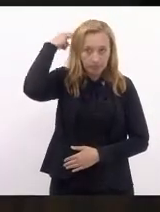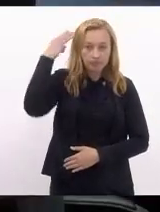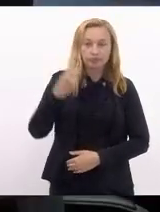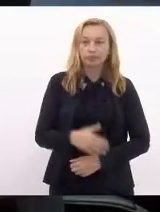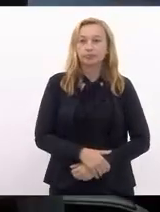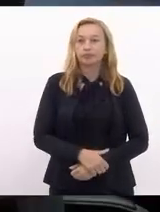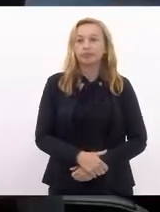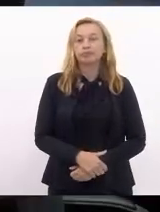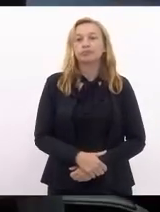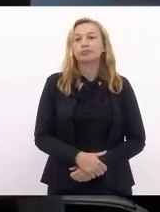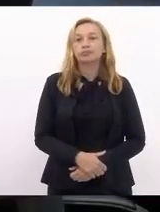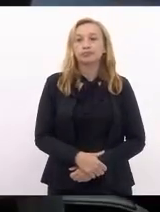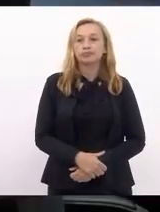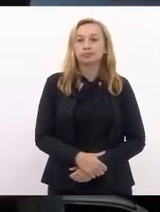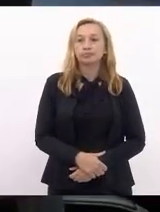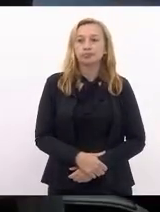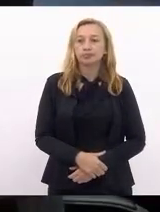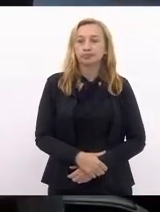ele